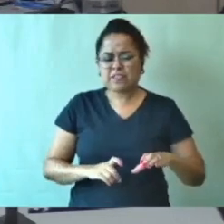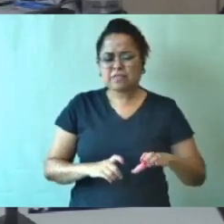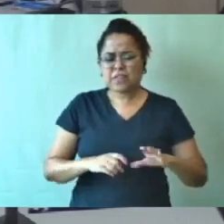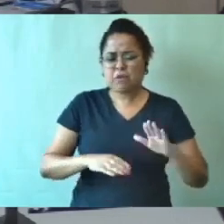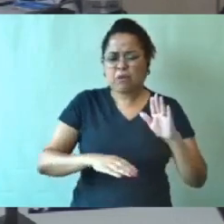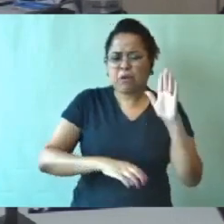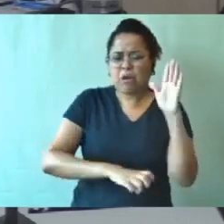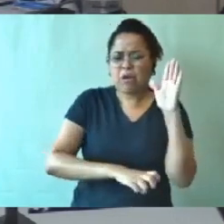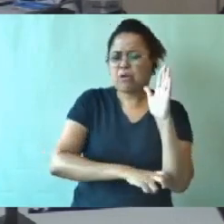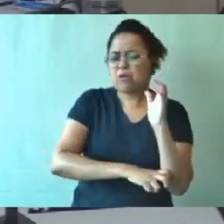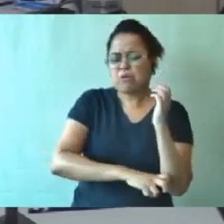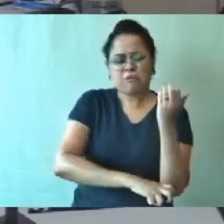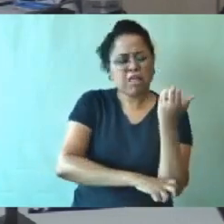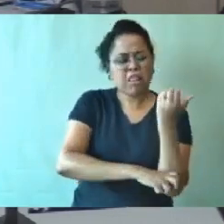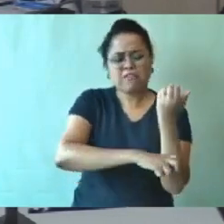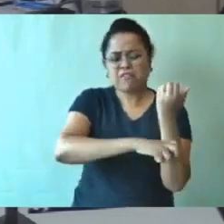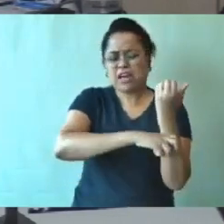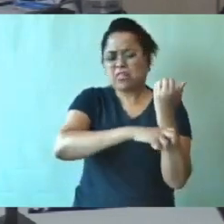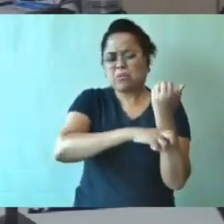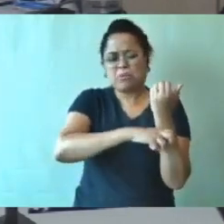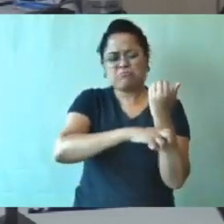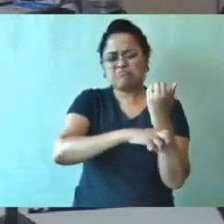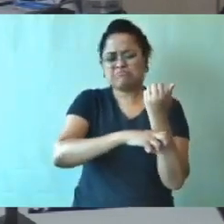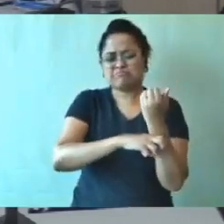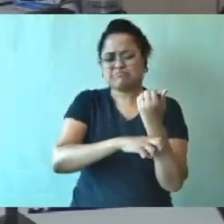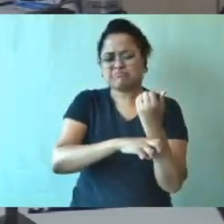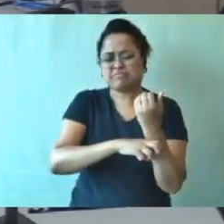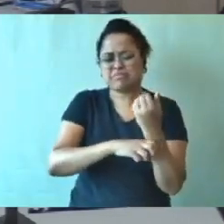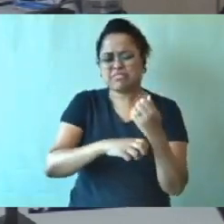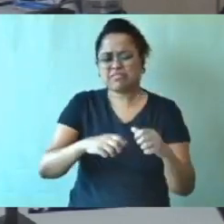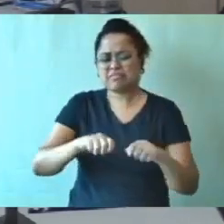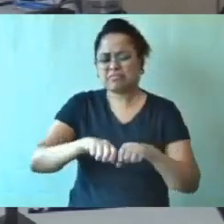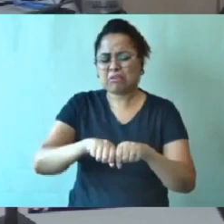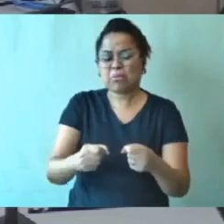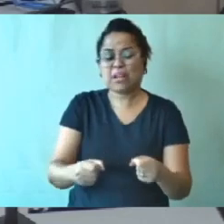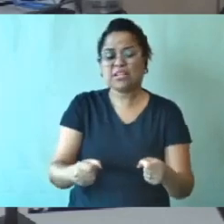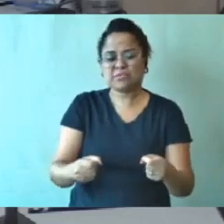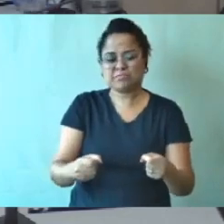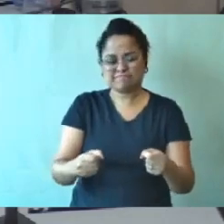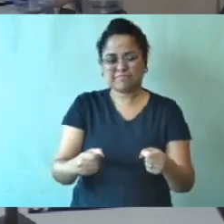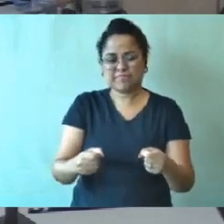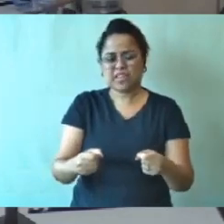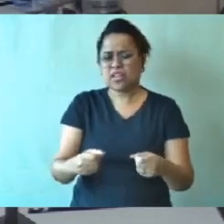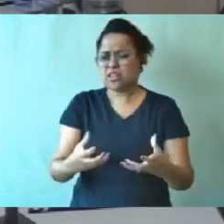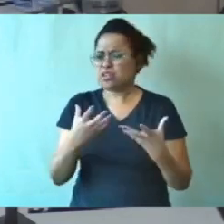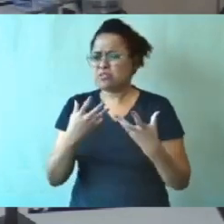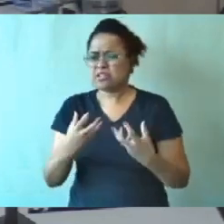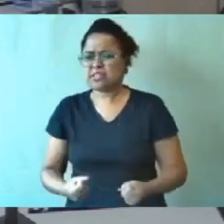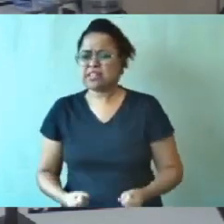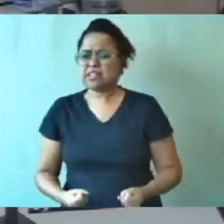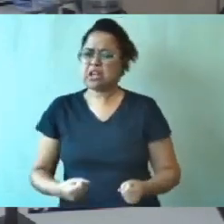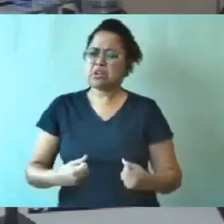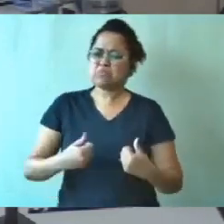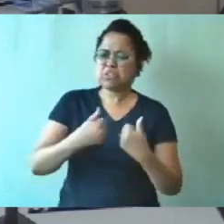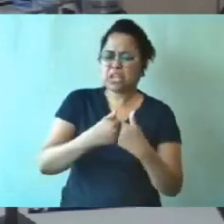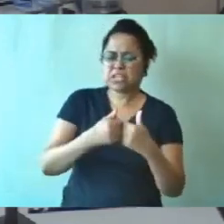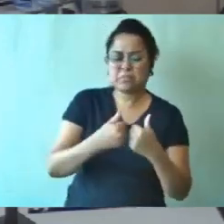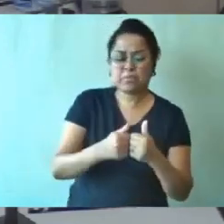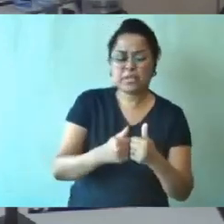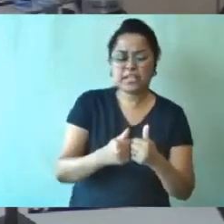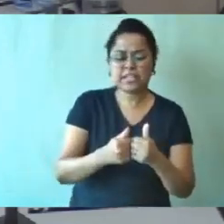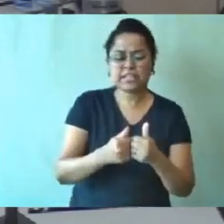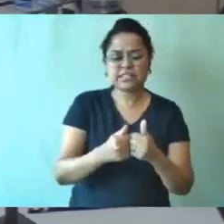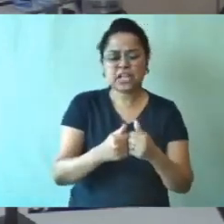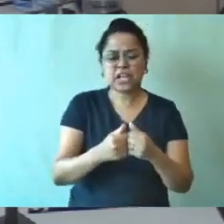funciona. Isso a gente não pode aceitar. A gente não pode aceitar que as empresas coloquem ônibus com os